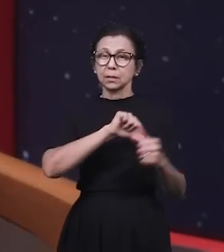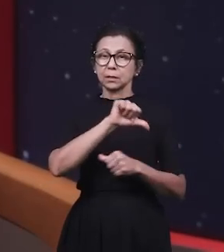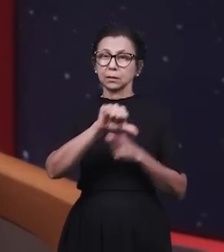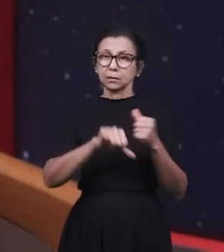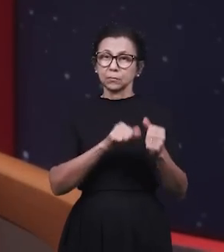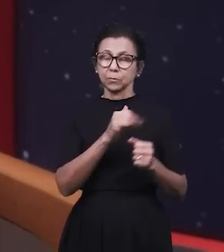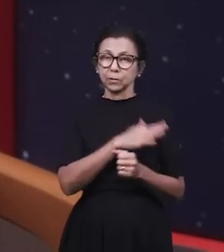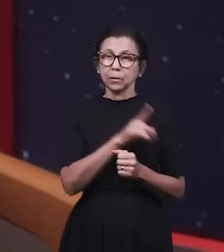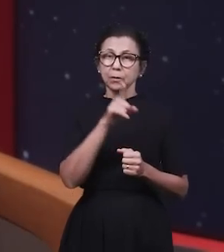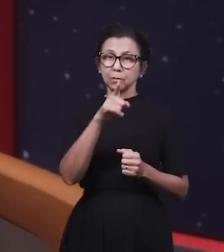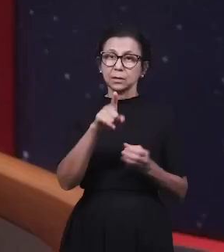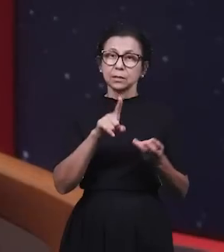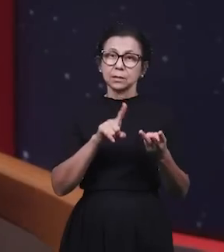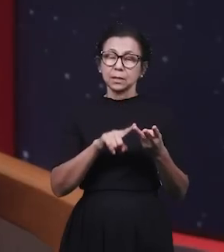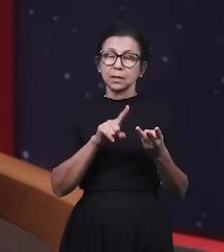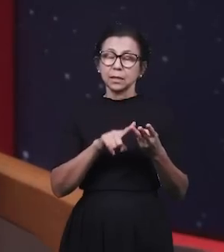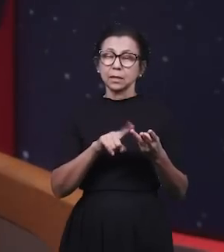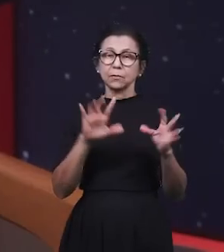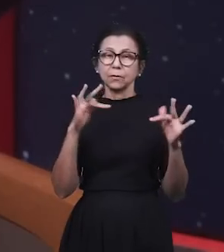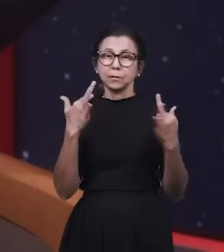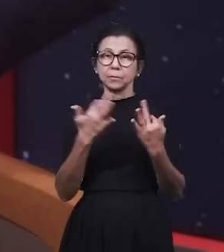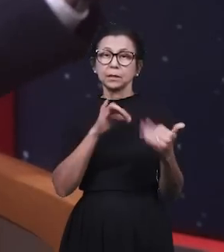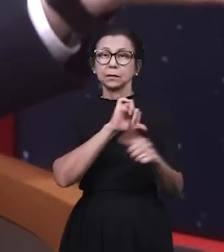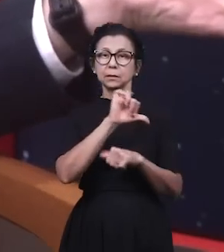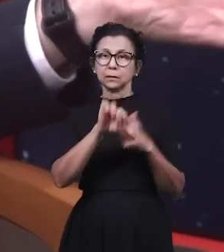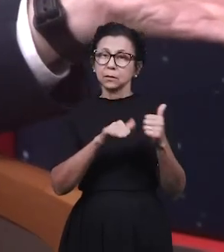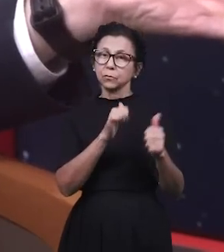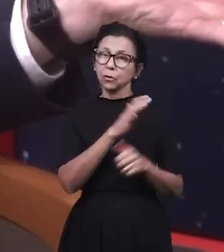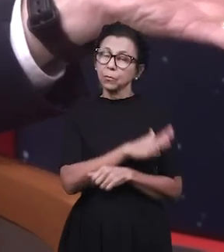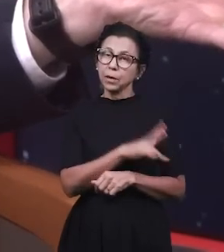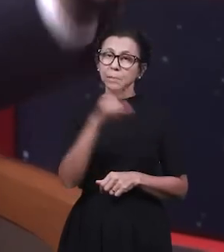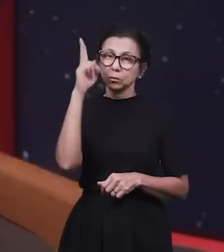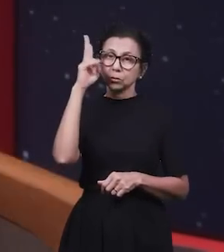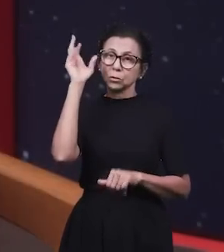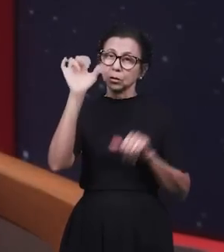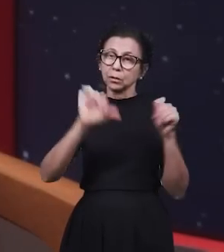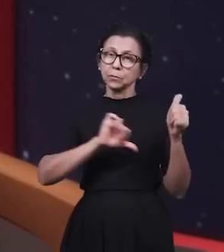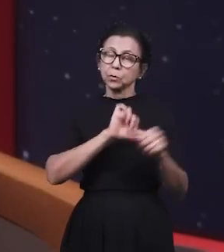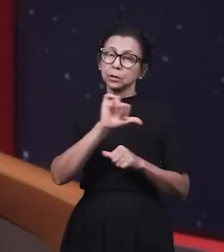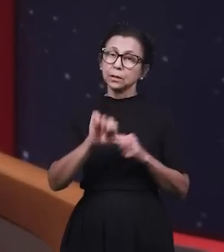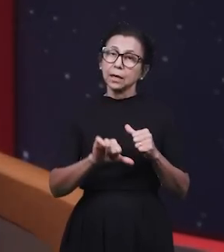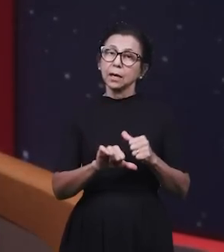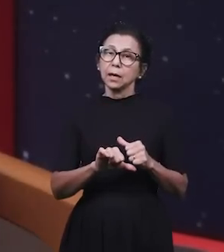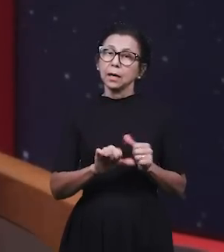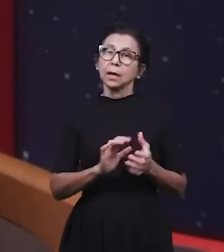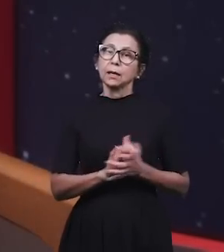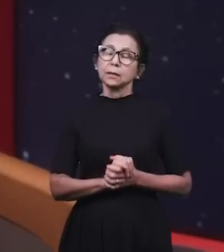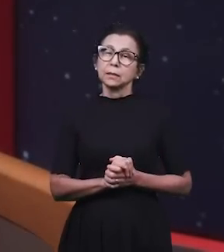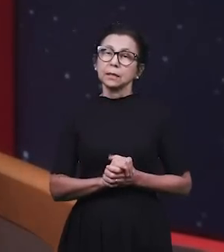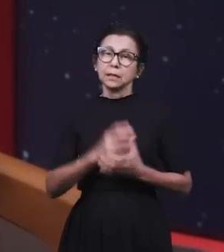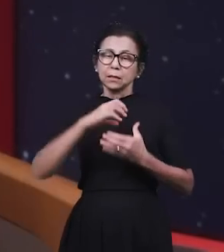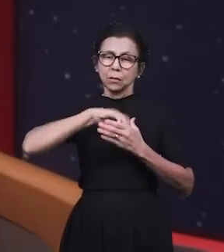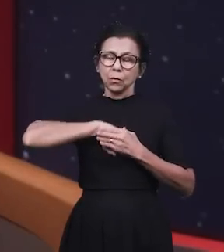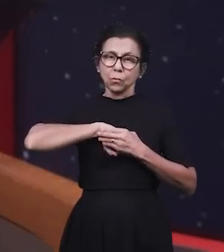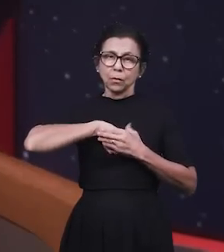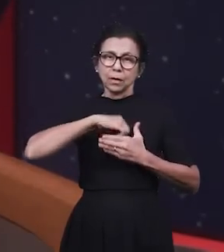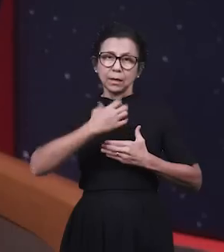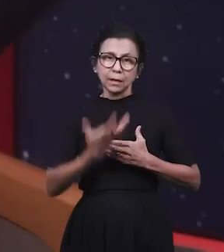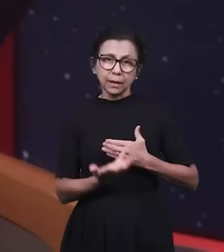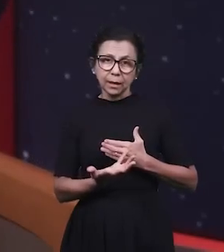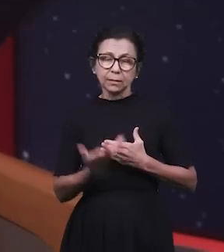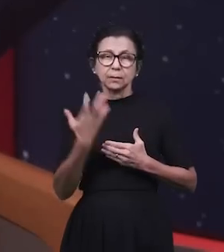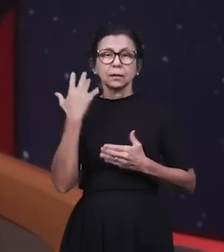a sua vida, a sua família, mudar a sua história, mudar o caráter. Isso só é feito